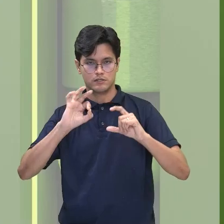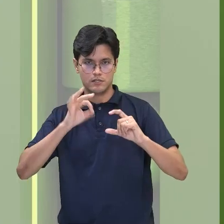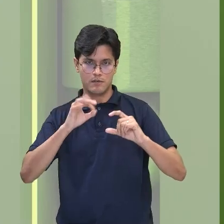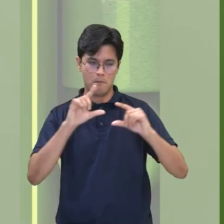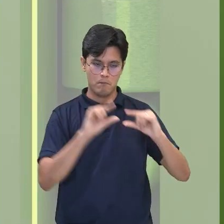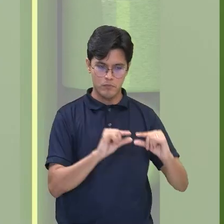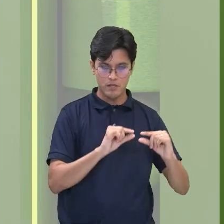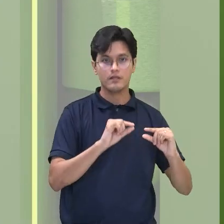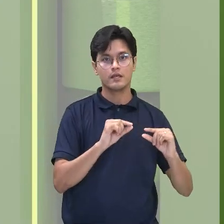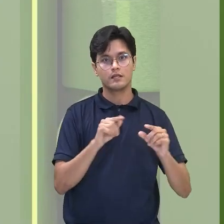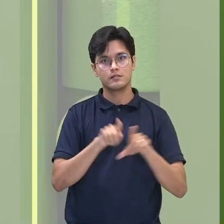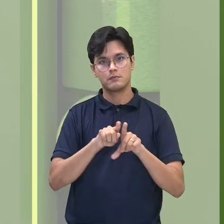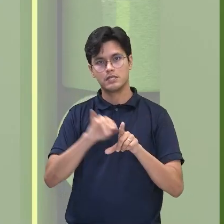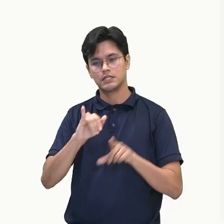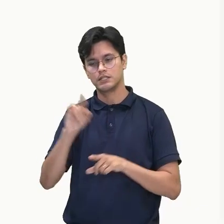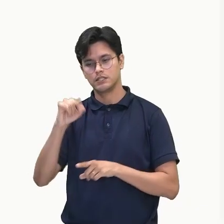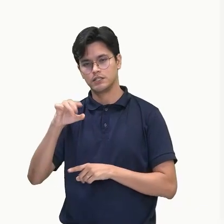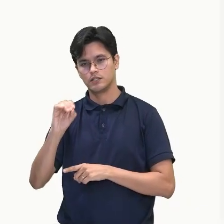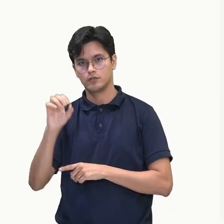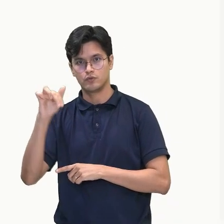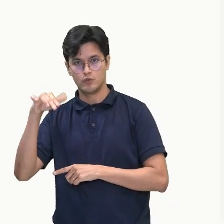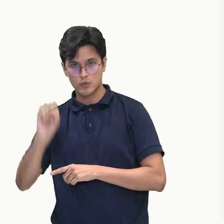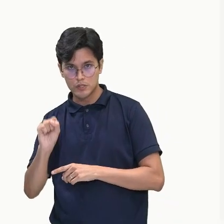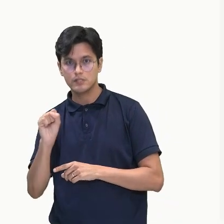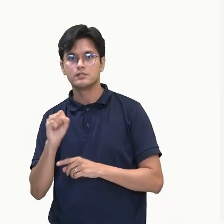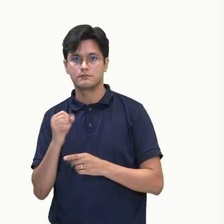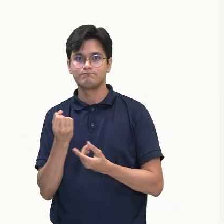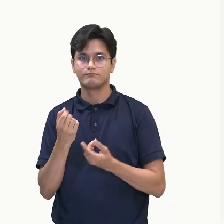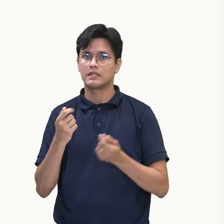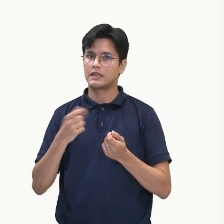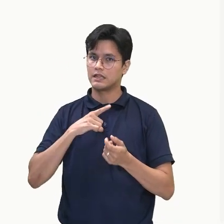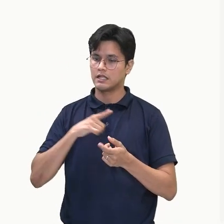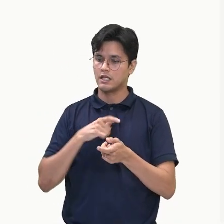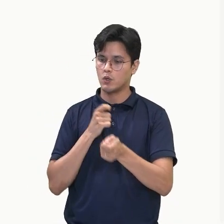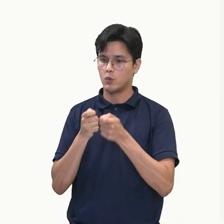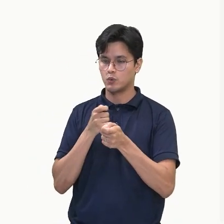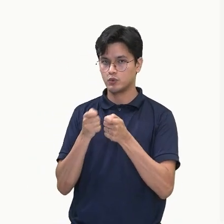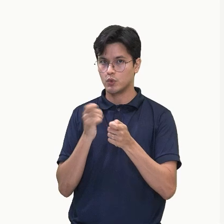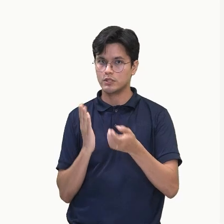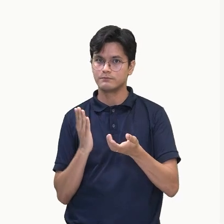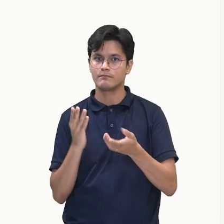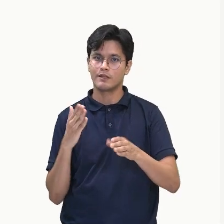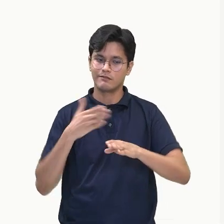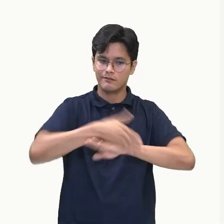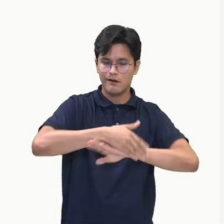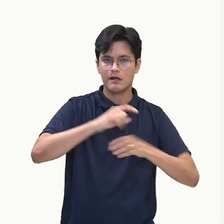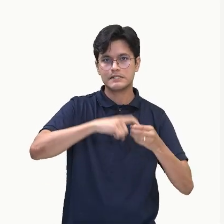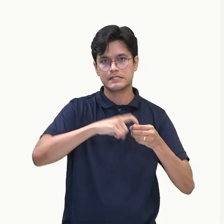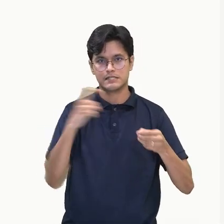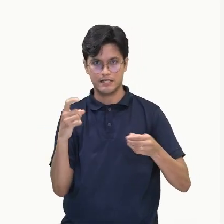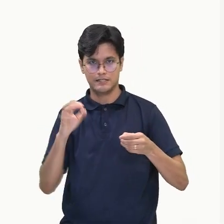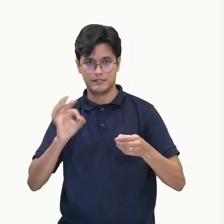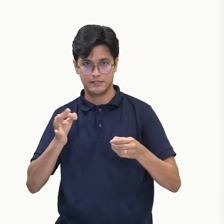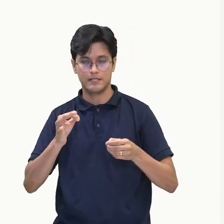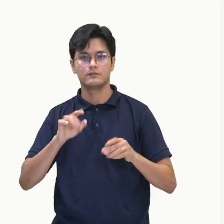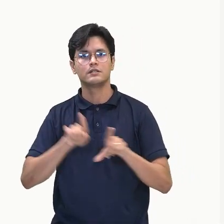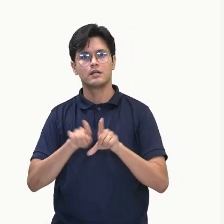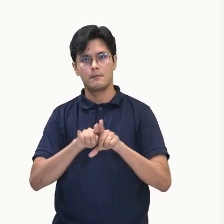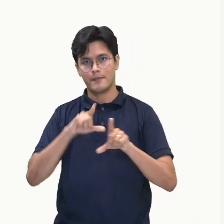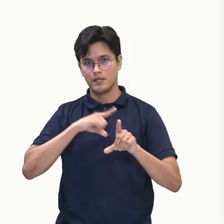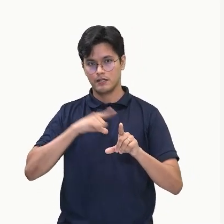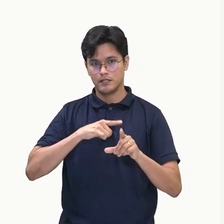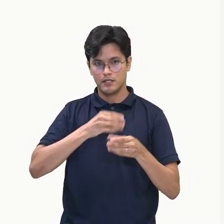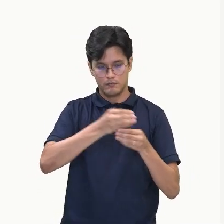célula. Voltando aí para a nossa estrutura complexa, nós temos aí também muitas proteínas que elas estão